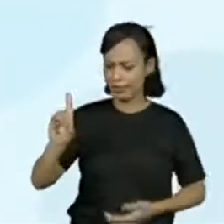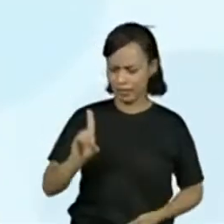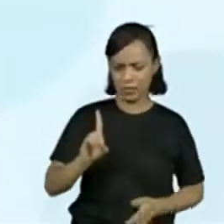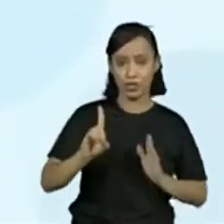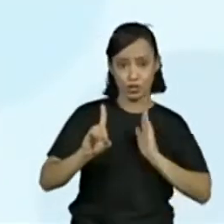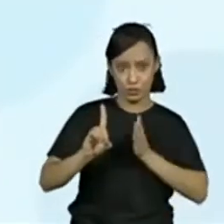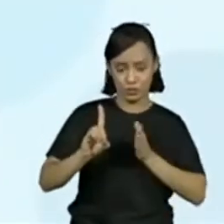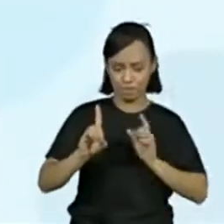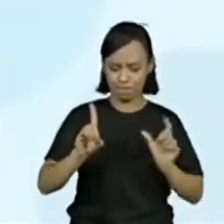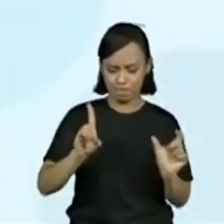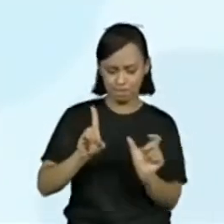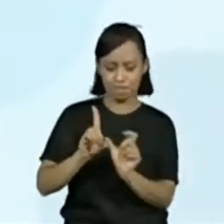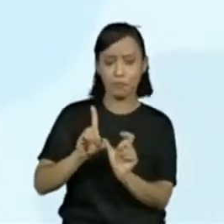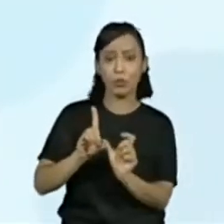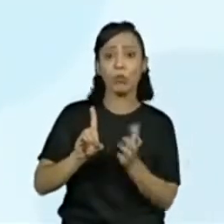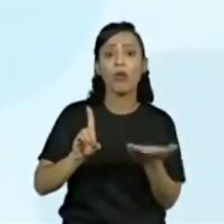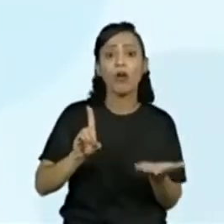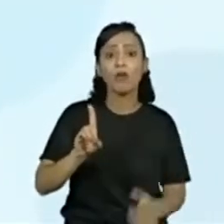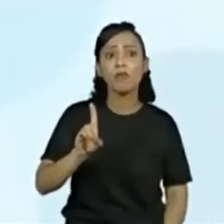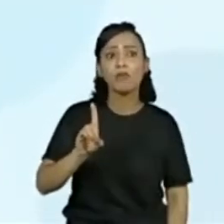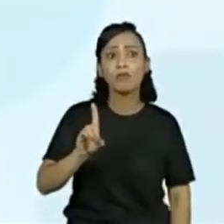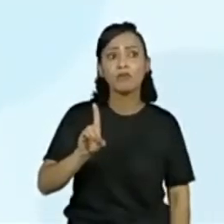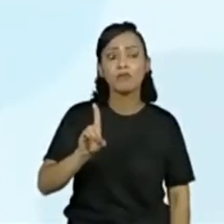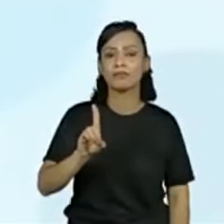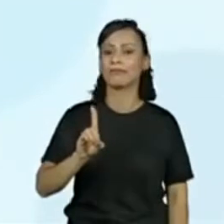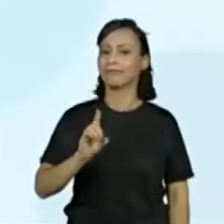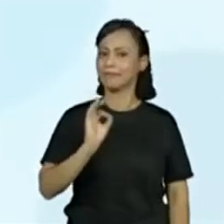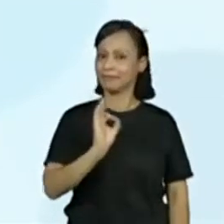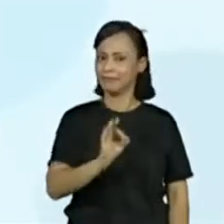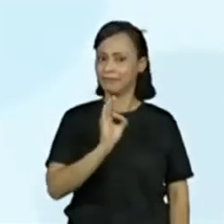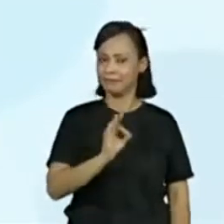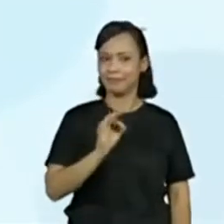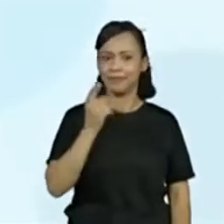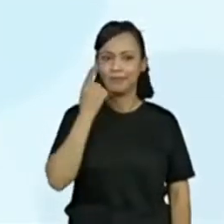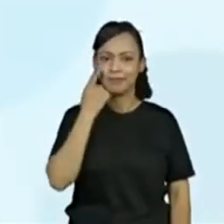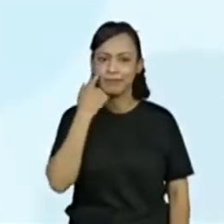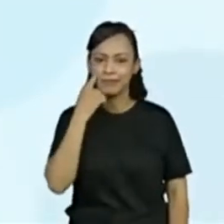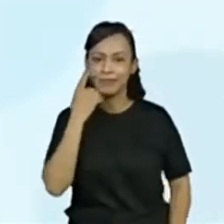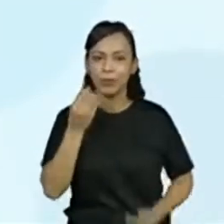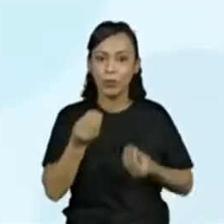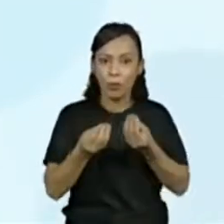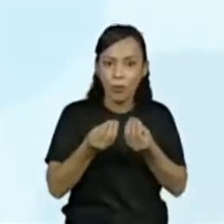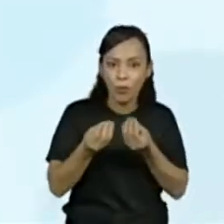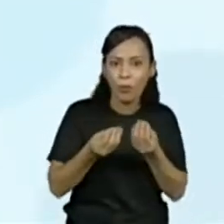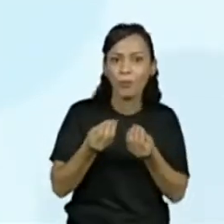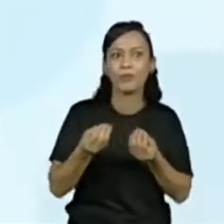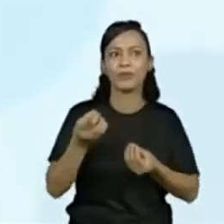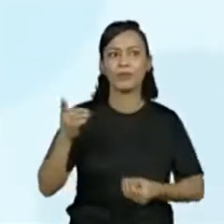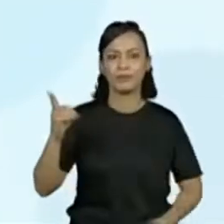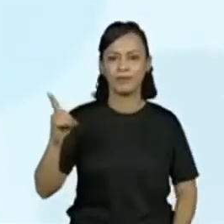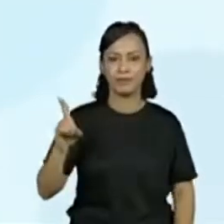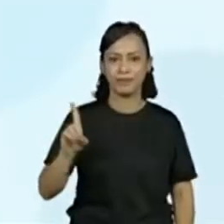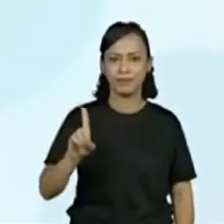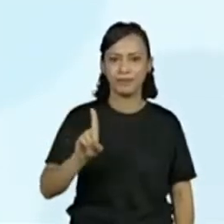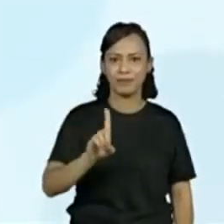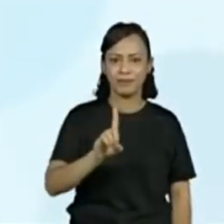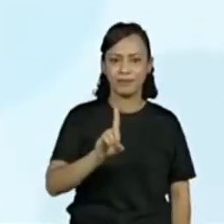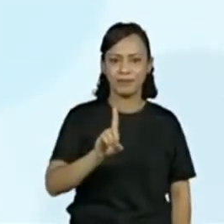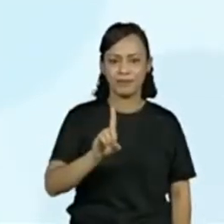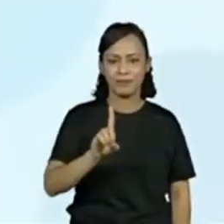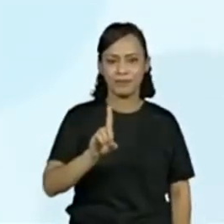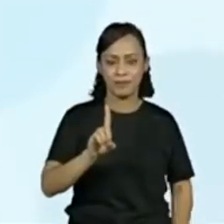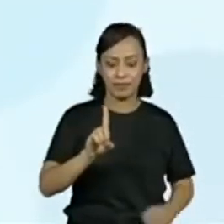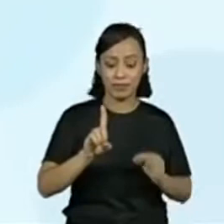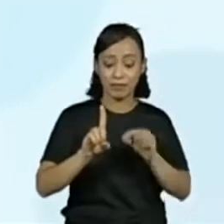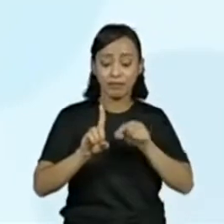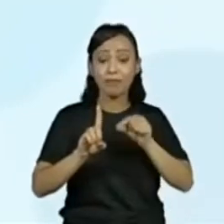qual letra professora viver ó escrita B ajudou é o deles